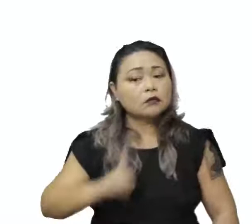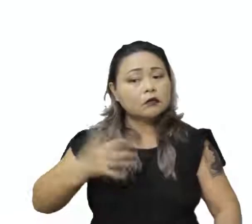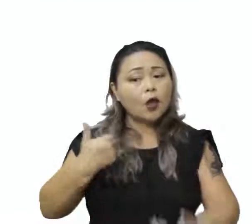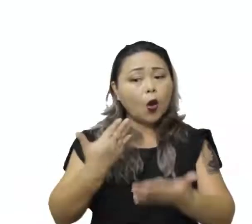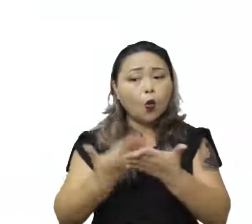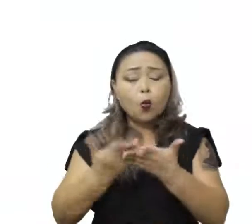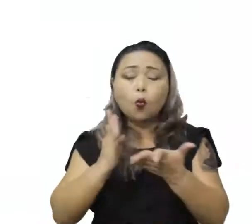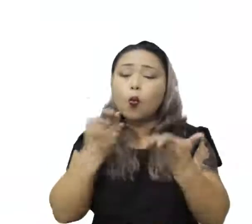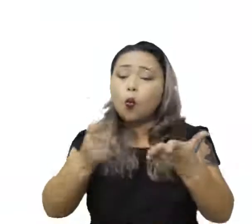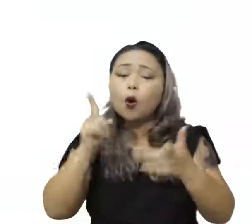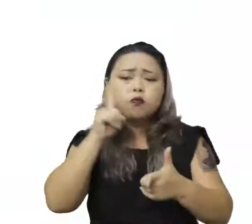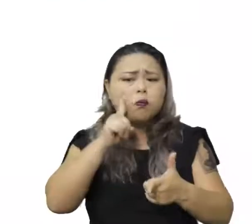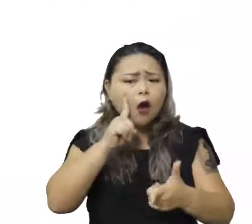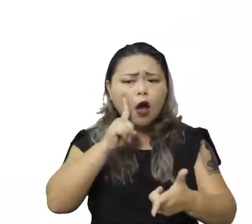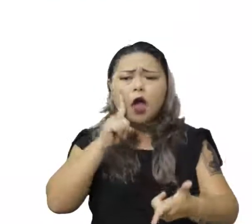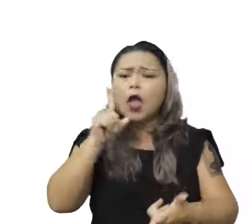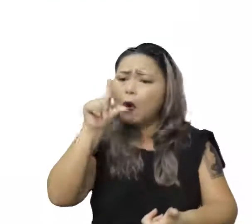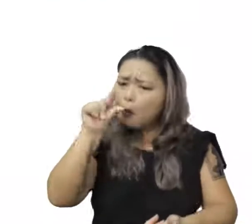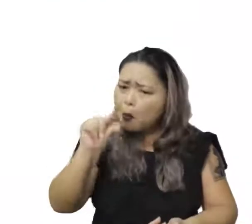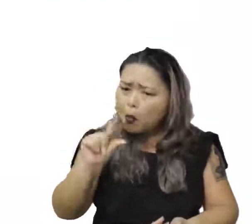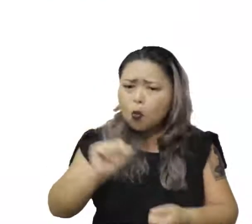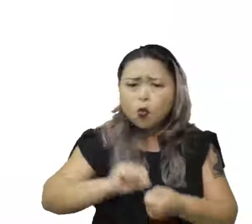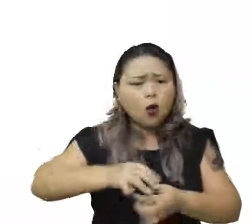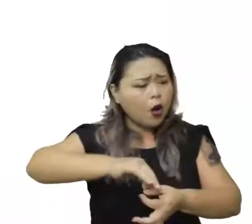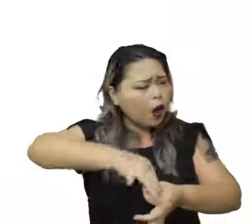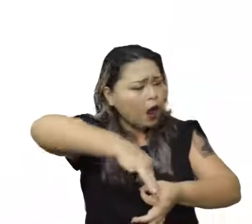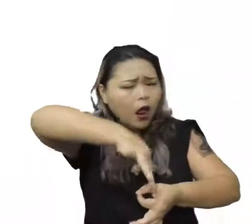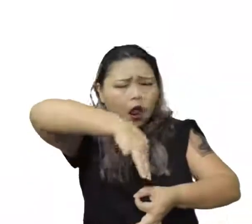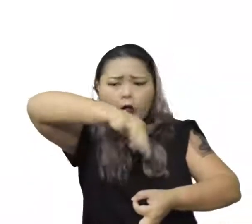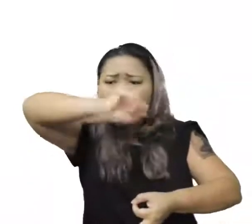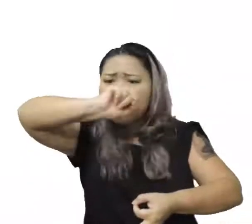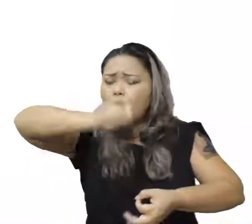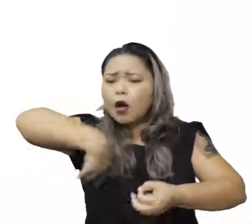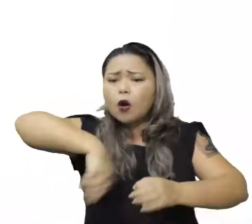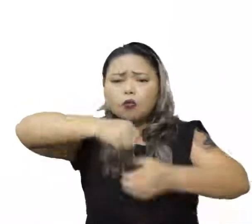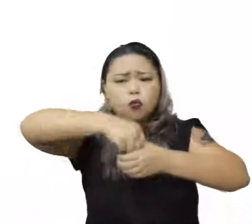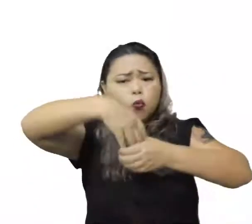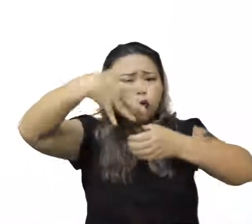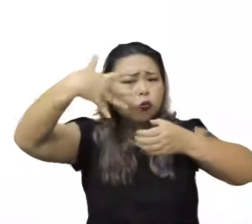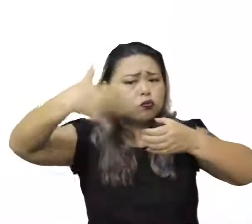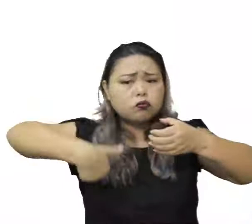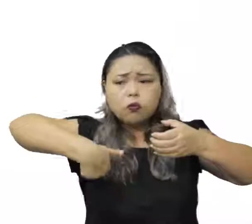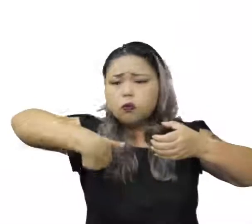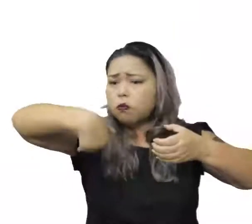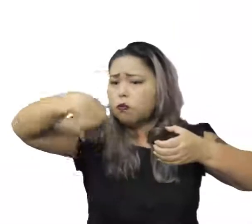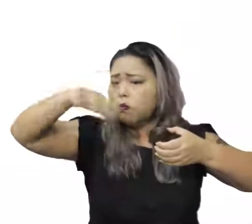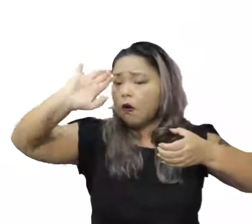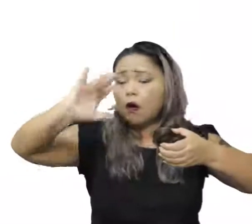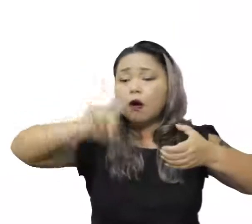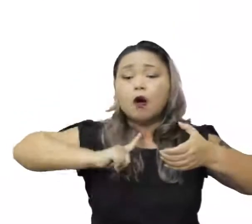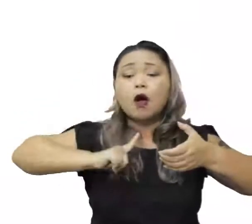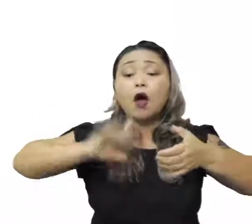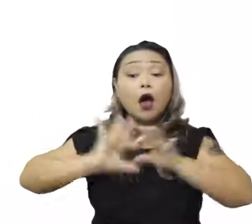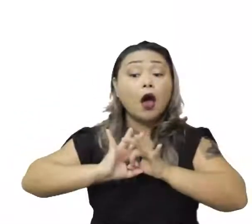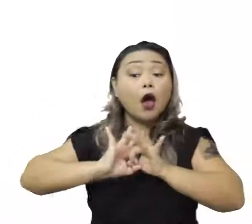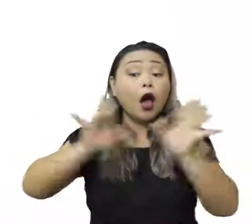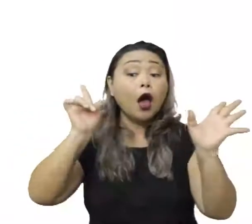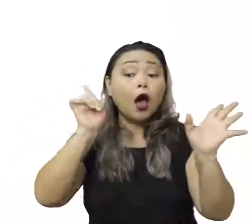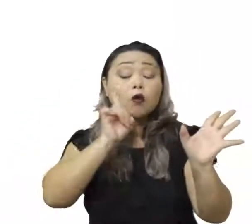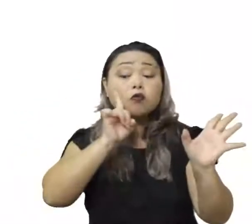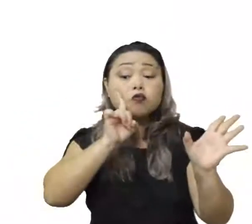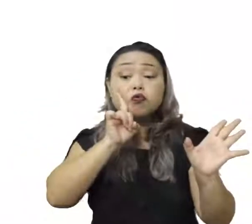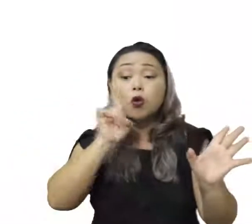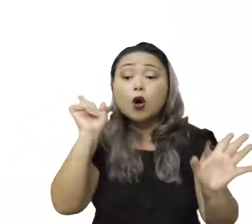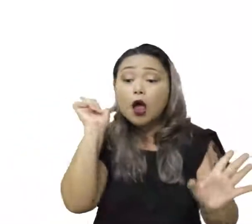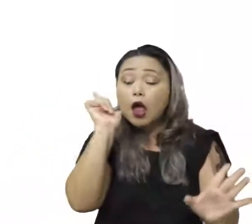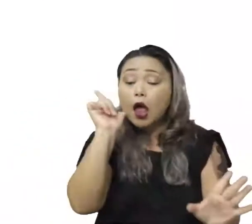falar dos Estados Unidos e é muito pouco, que é muito grande o conteúdo, tá? A independência dos Estados Unidos e a conquista do Oeste,